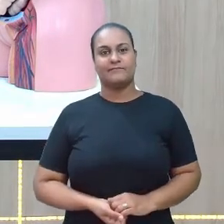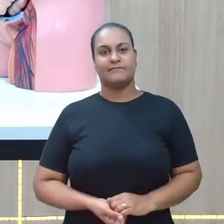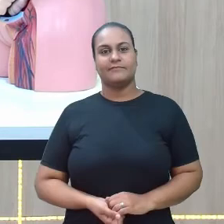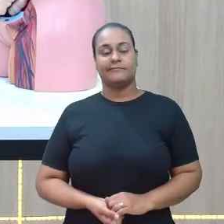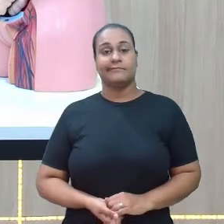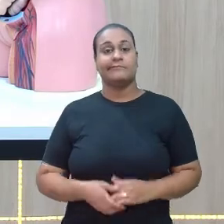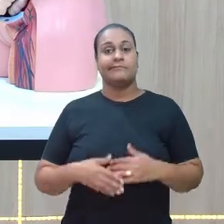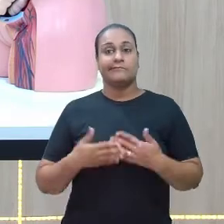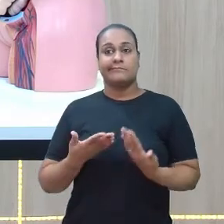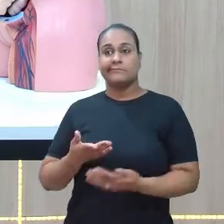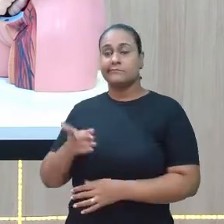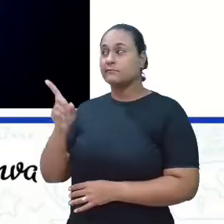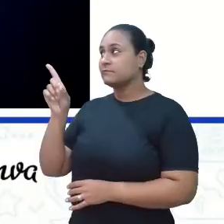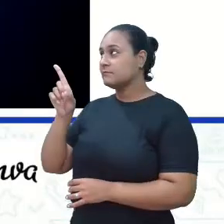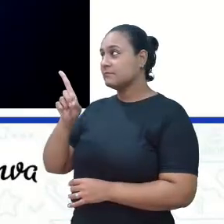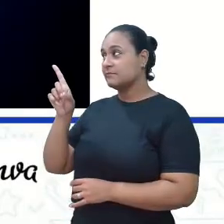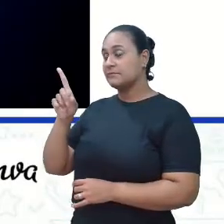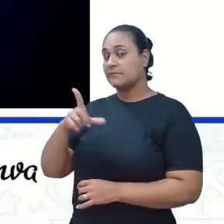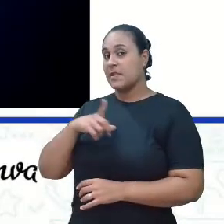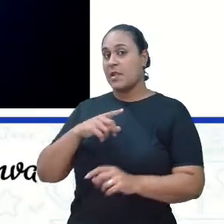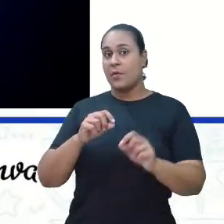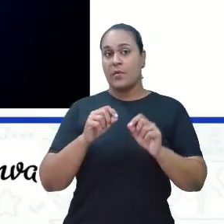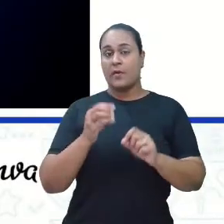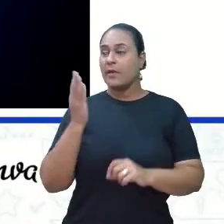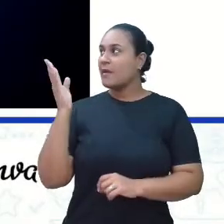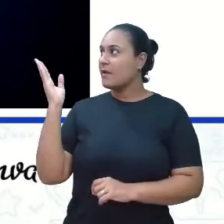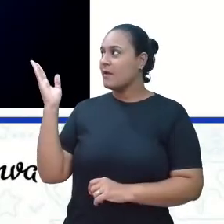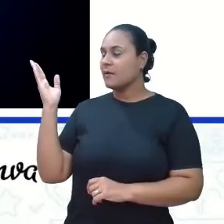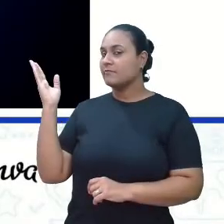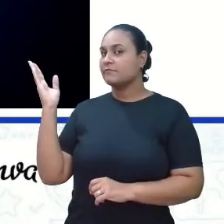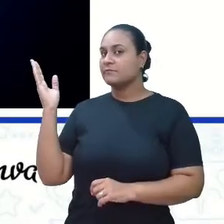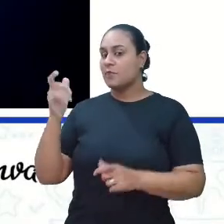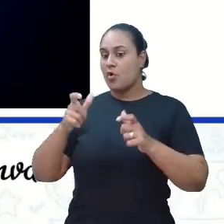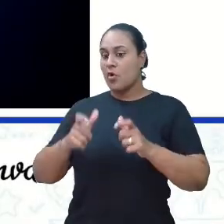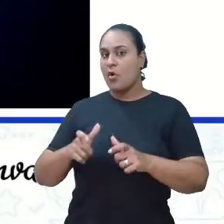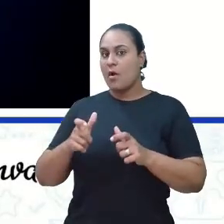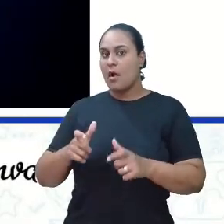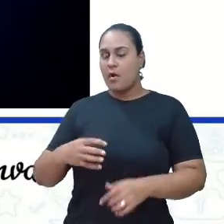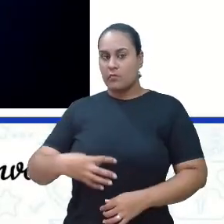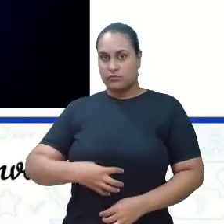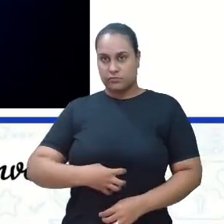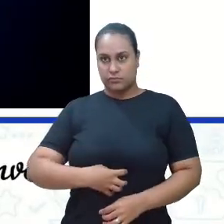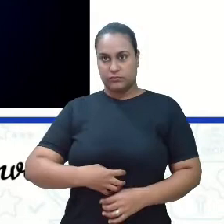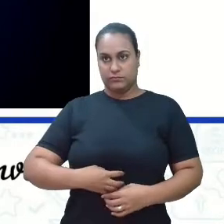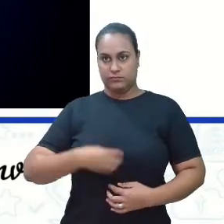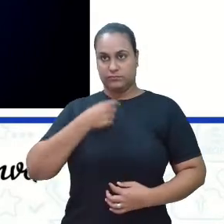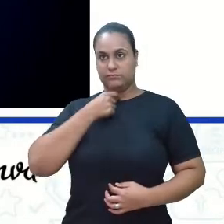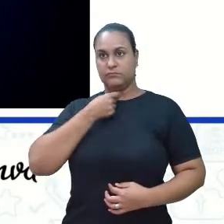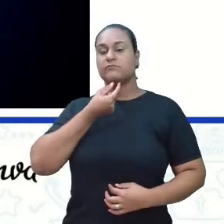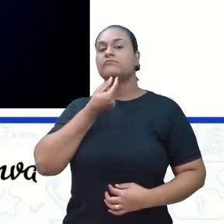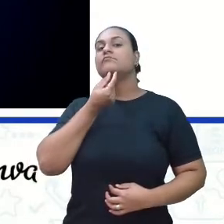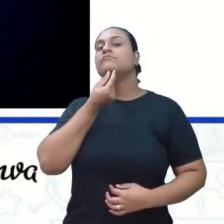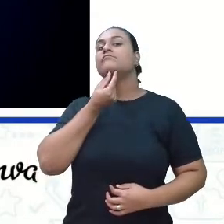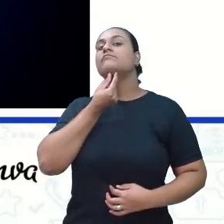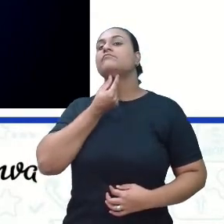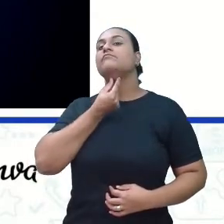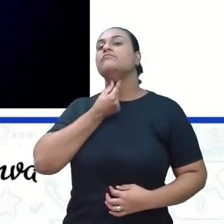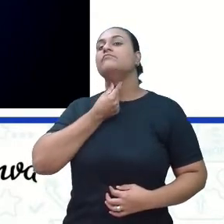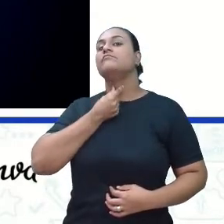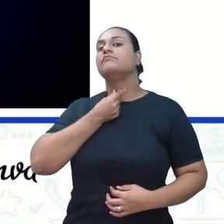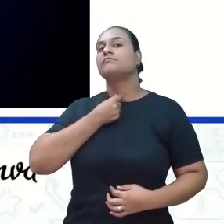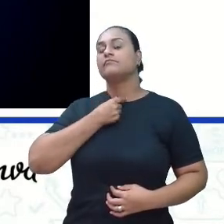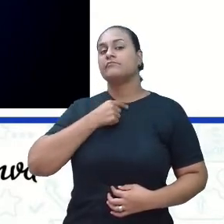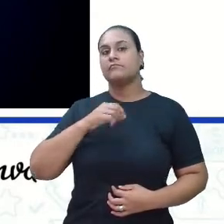Então, aqui nós temos mais ou menos onde ele está localizado, o sistema digestório, não é? O esôfago, nós